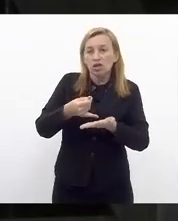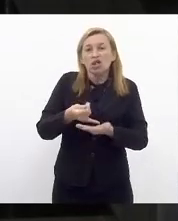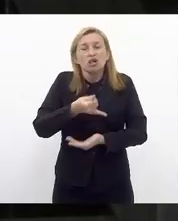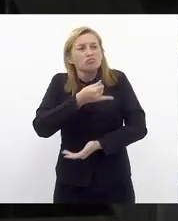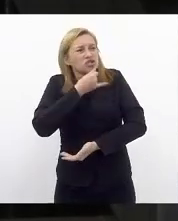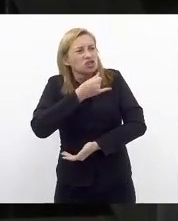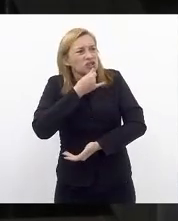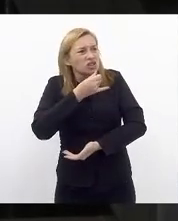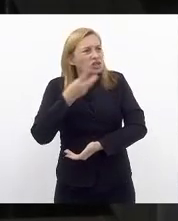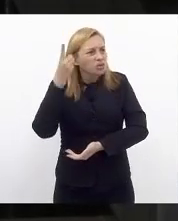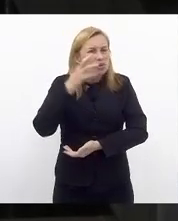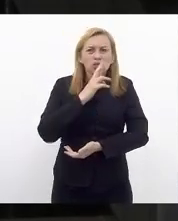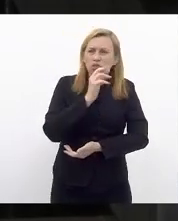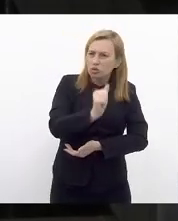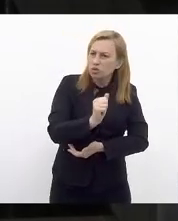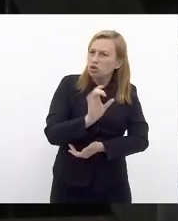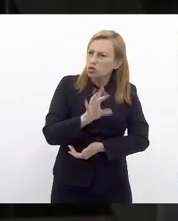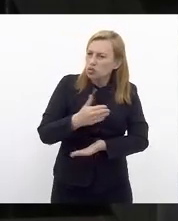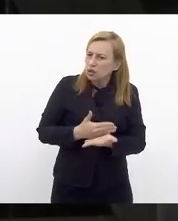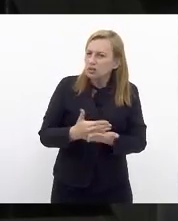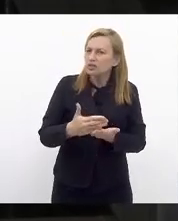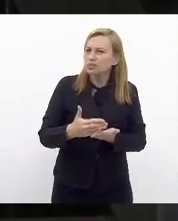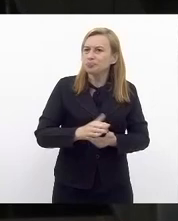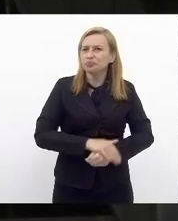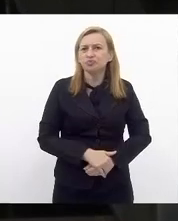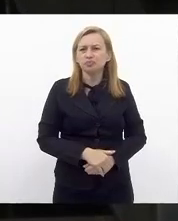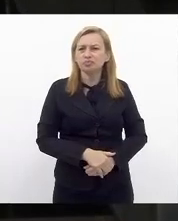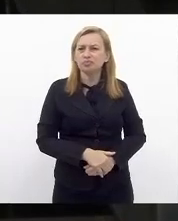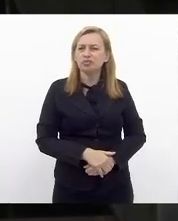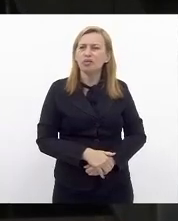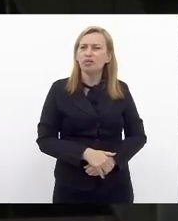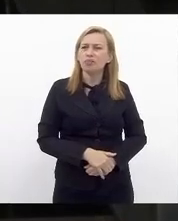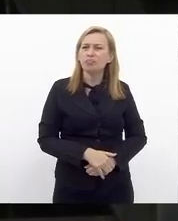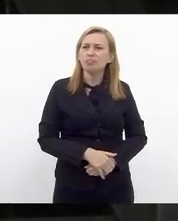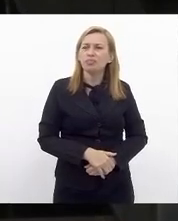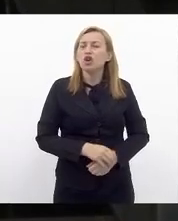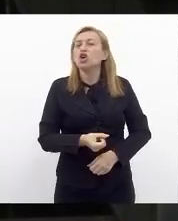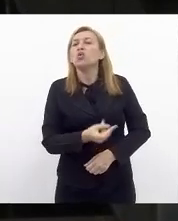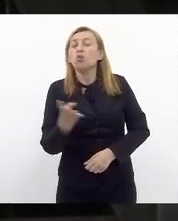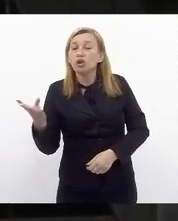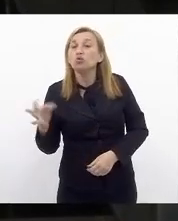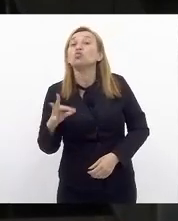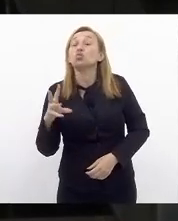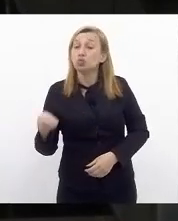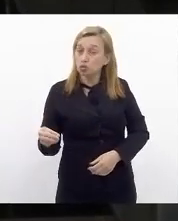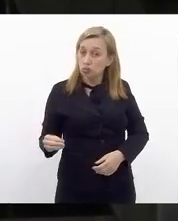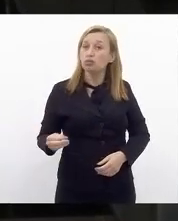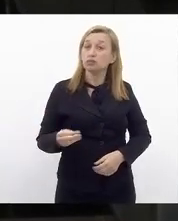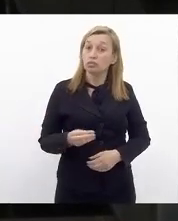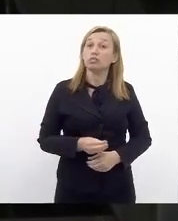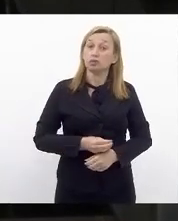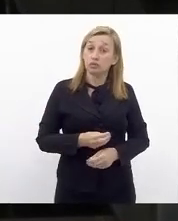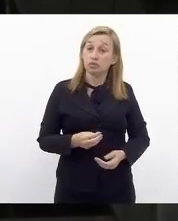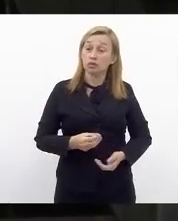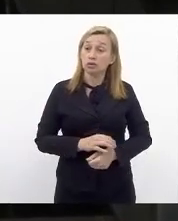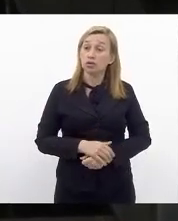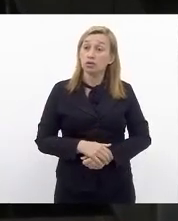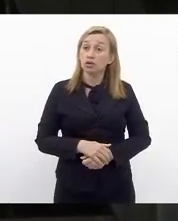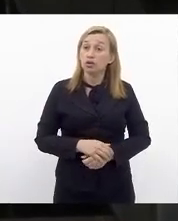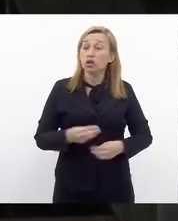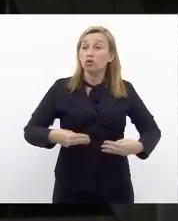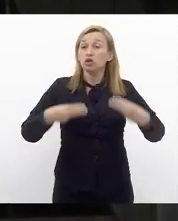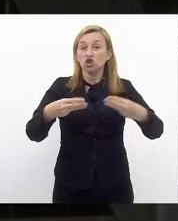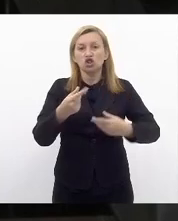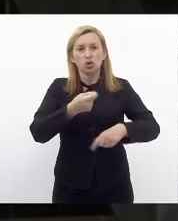tema Rodrigo Amorim é só uma introdução intróito aqui é ele que usa mais indignação que enquanto isso Enquanto isso o